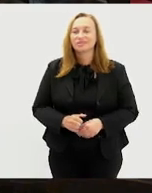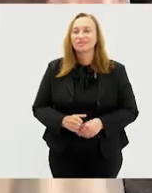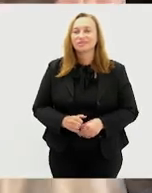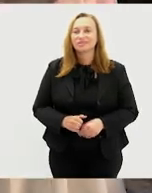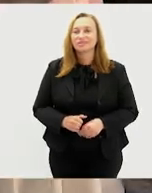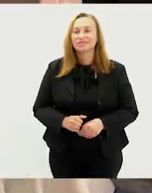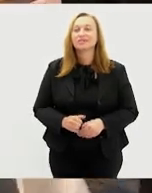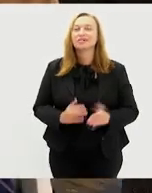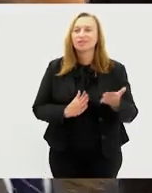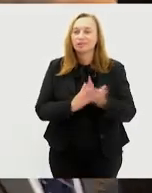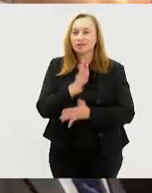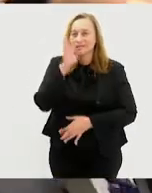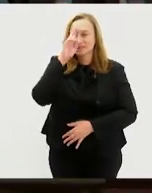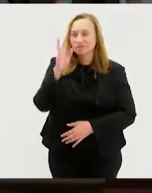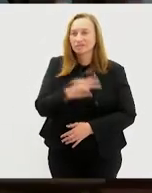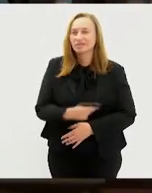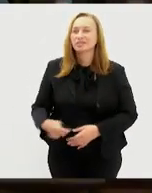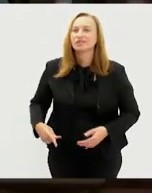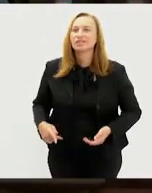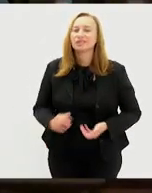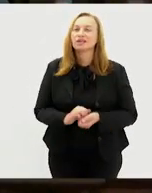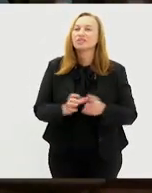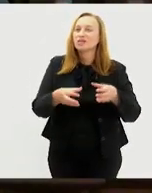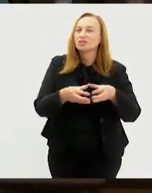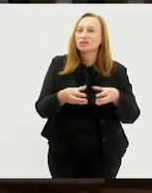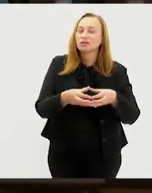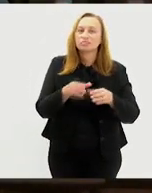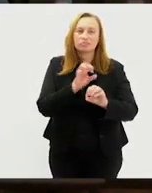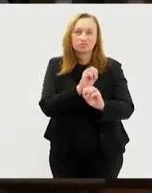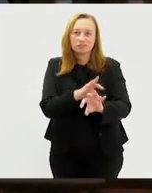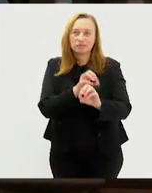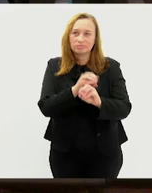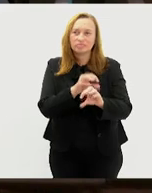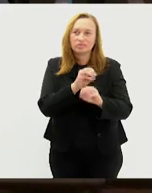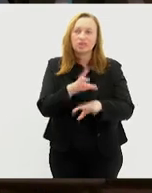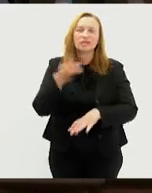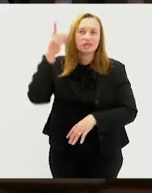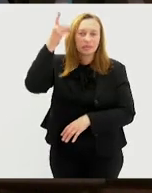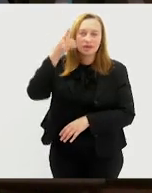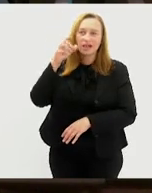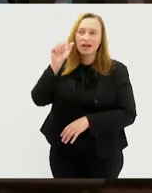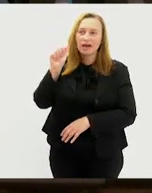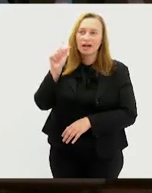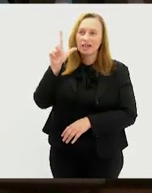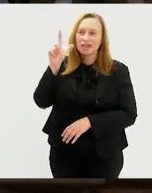favorável Presidente pela comissão de educação Deputado Alan